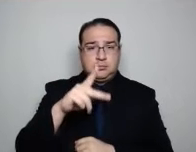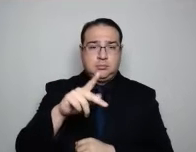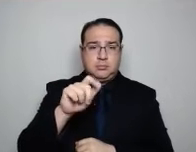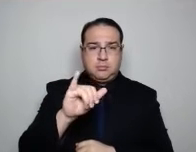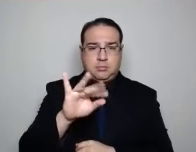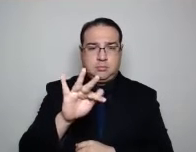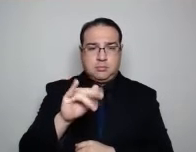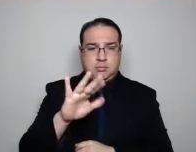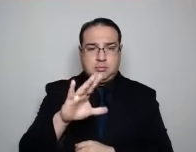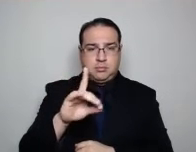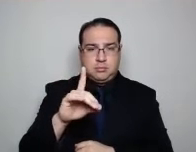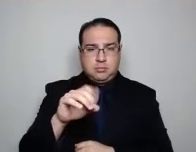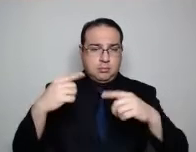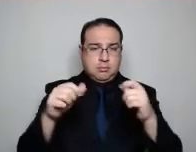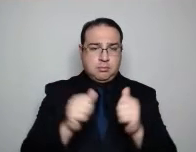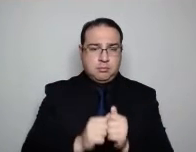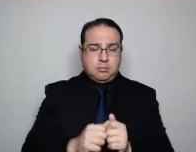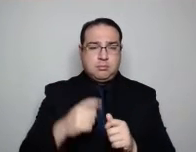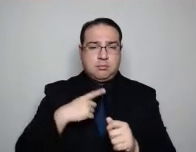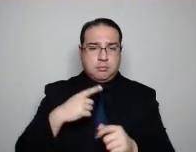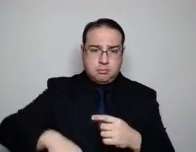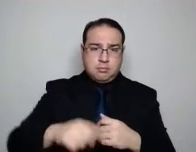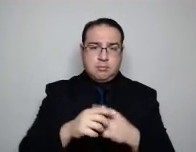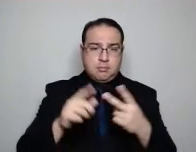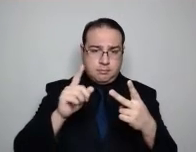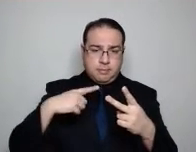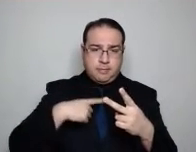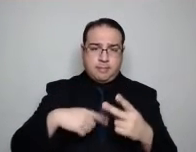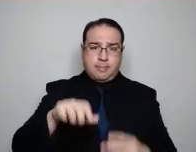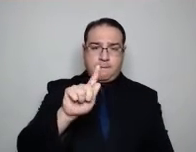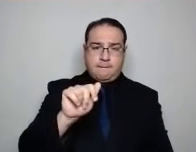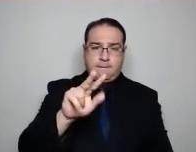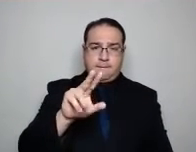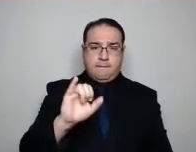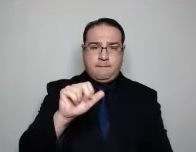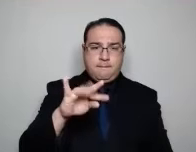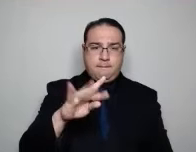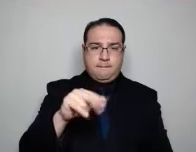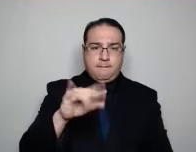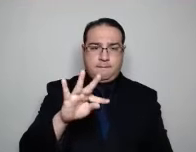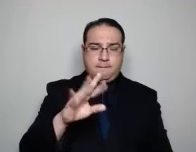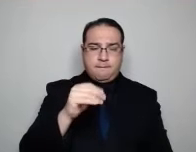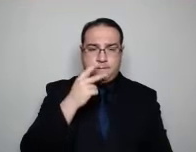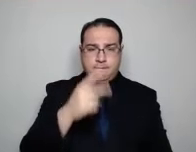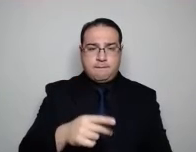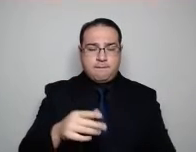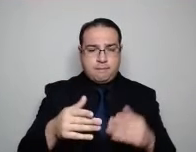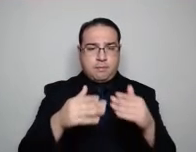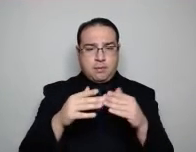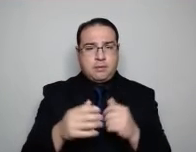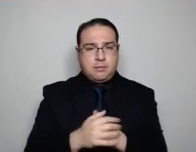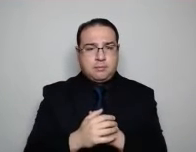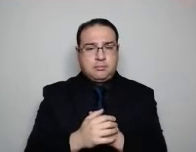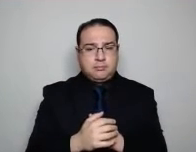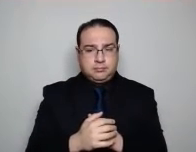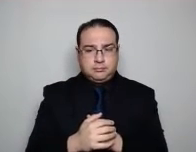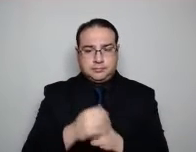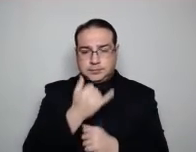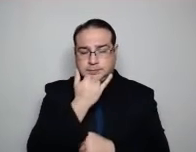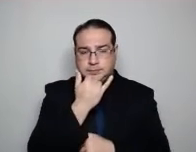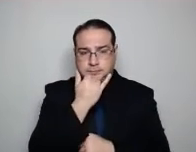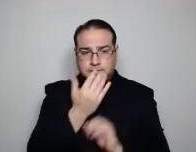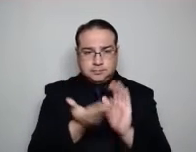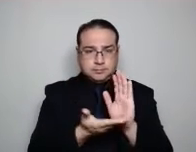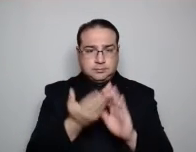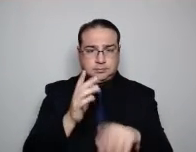gente está falando aqui de um agravo de instrumento. A gente não está falando aqui de uma apelação. Tá? Então, desculpem ter passado um pouco do tempo que